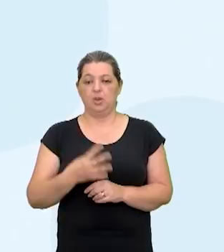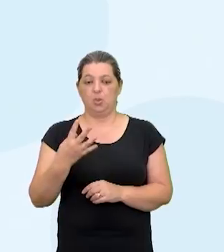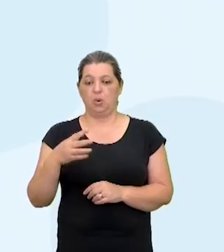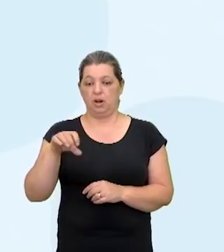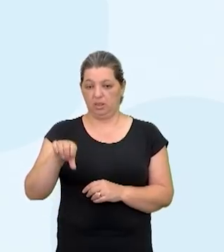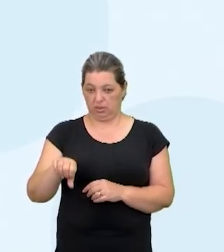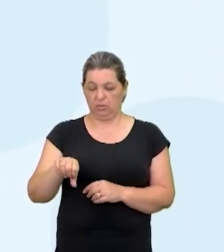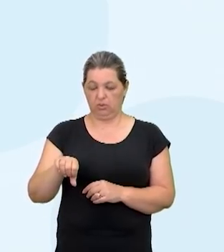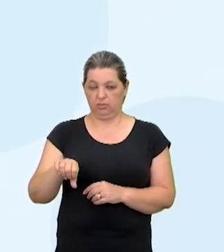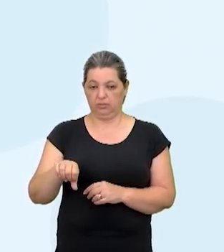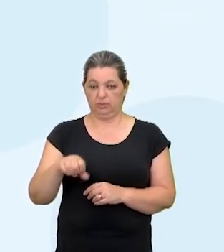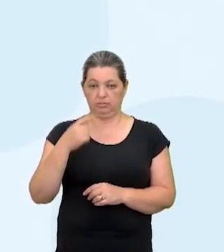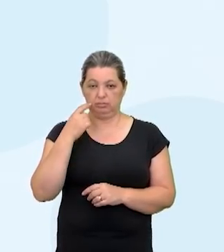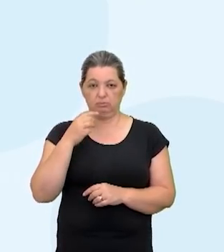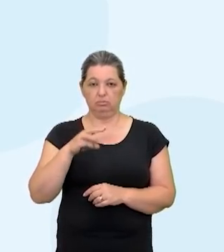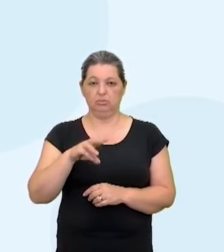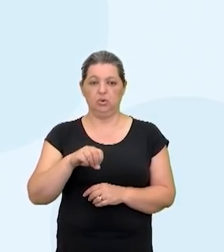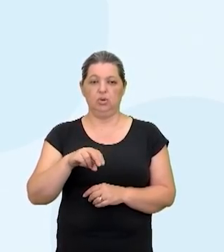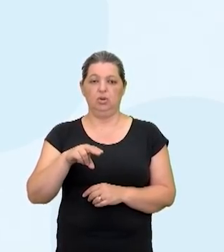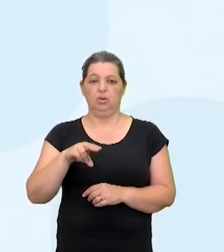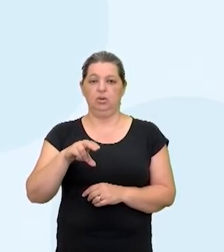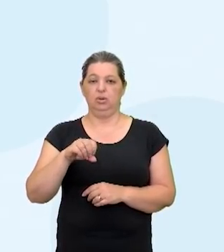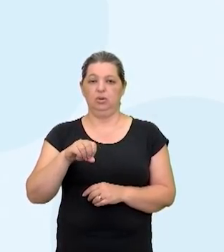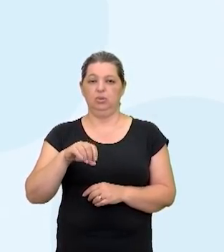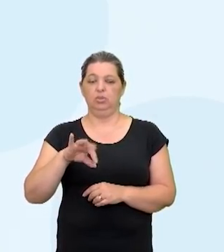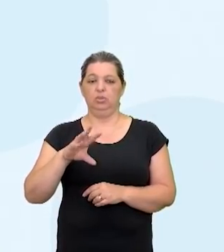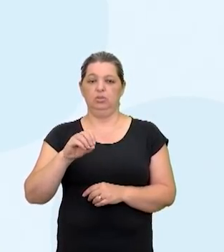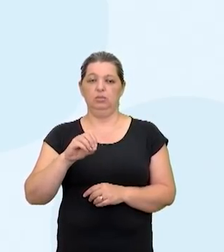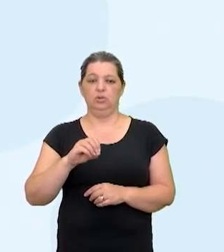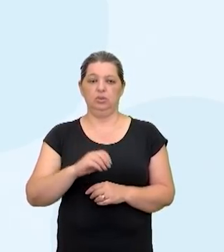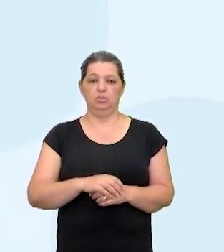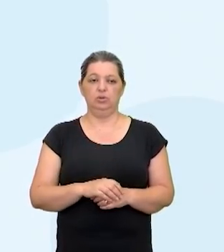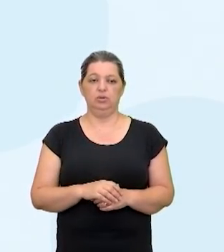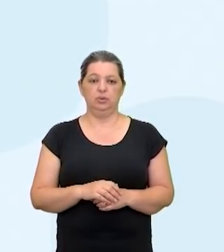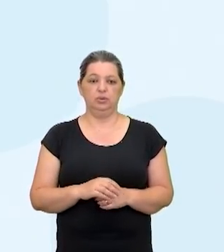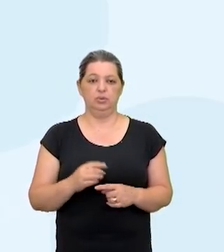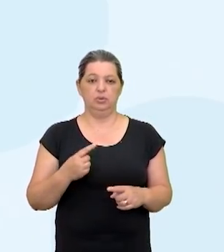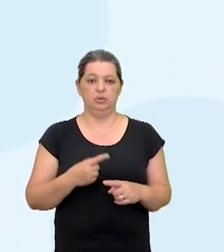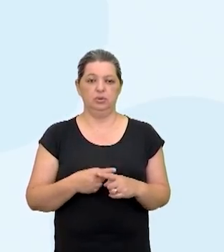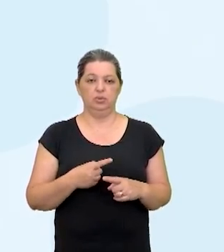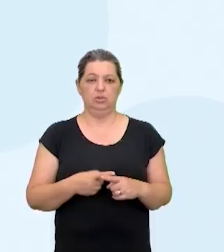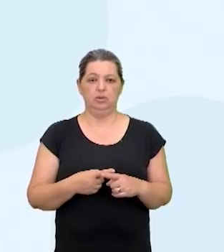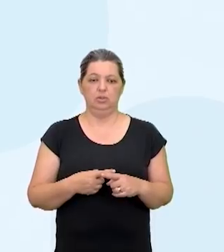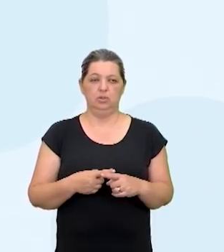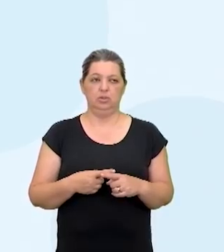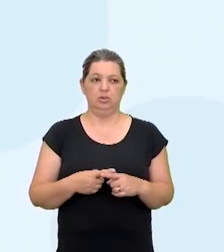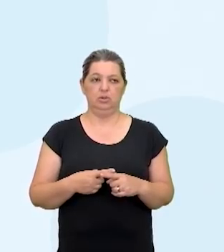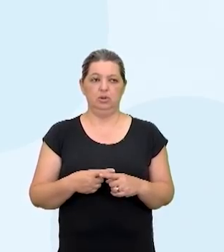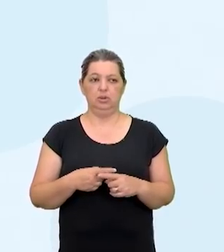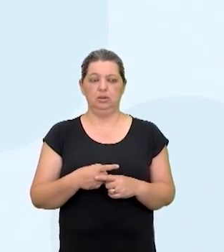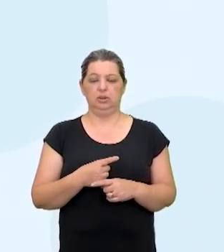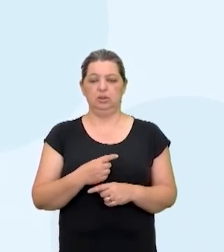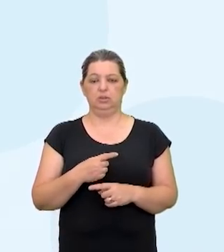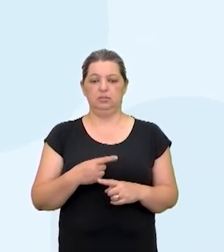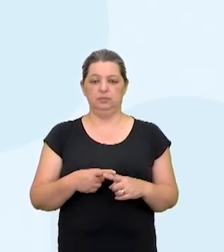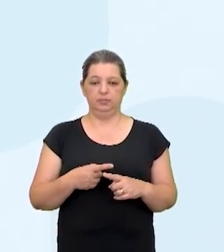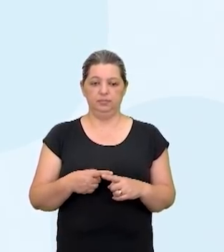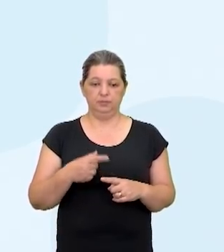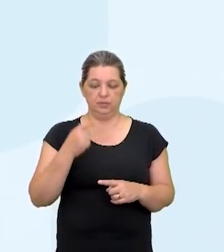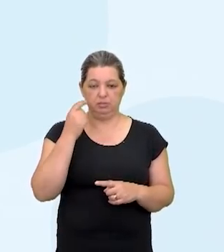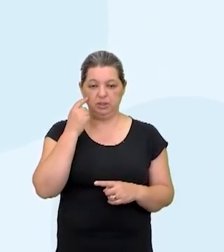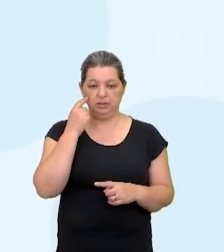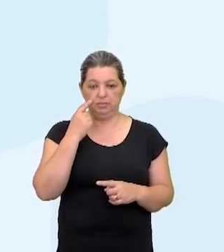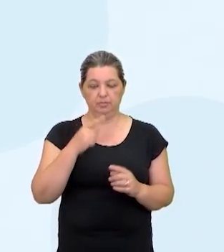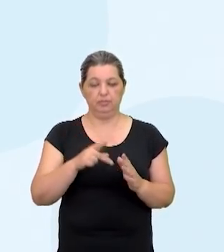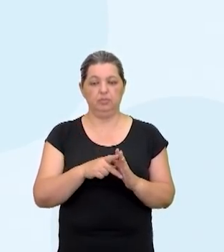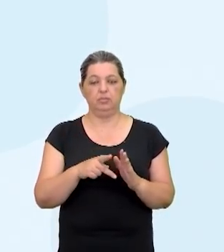49. Então, o monômio que eu estou somando é 49, para poder ver que ele é o 7 ao quadrado e para poder transformar